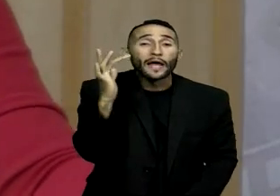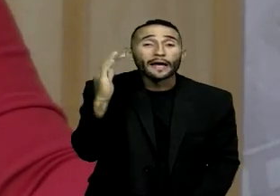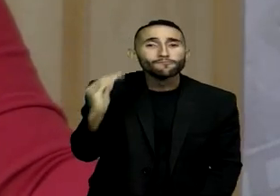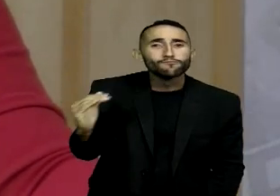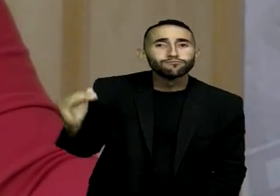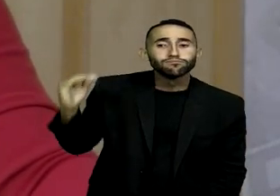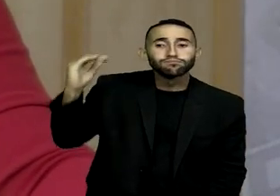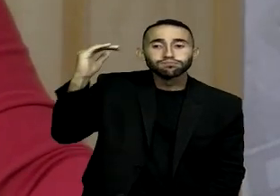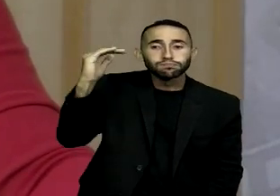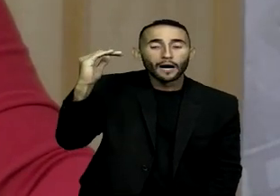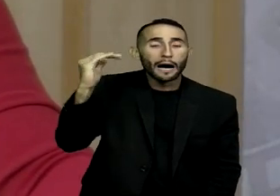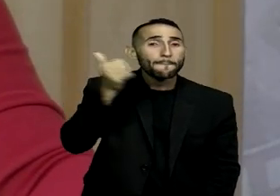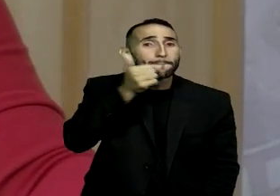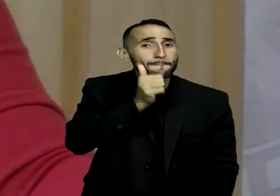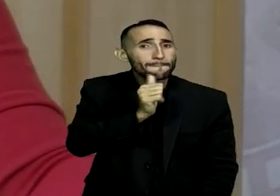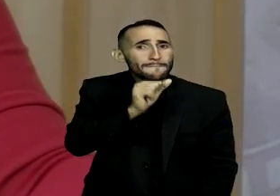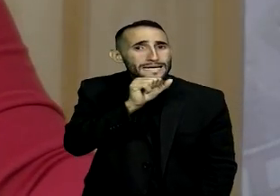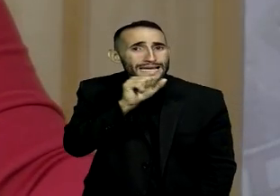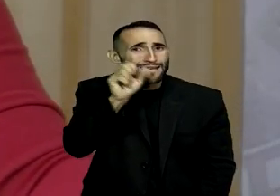cena.